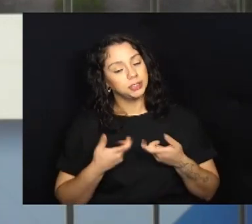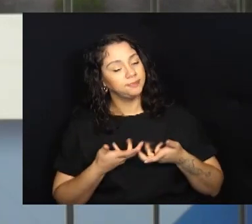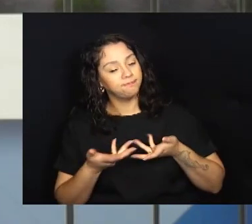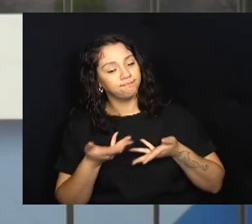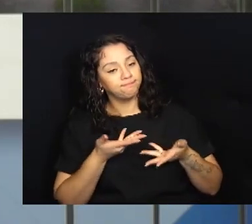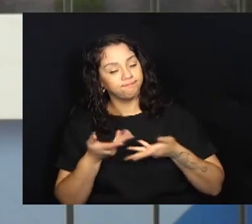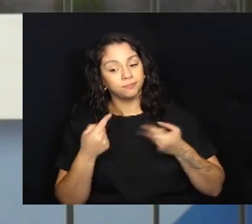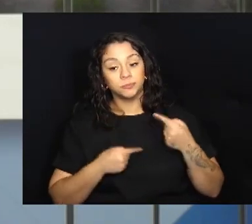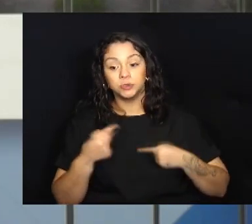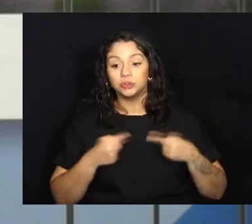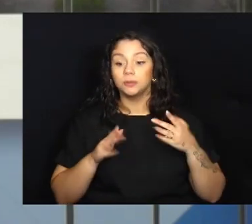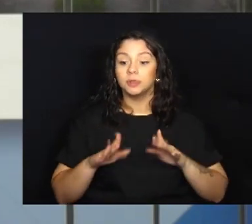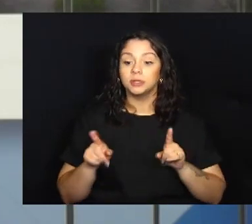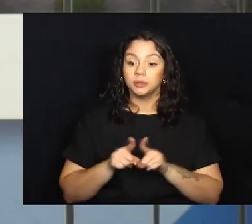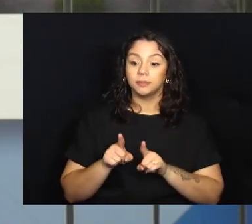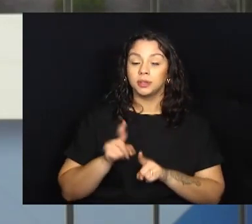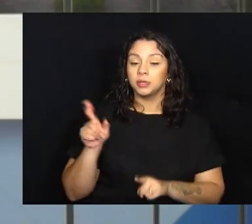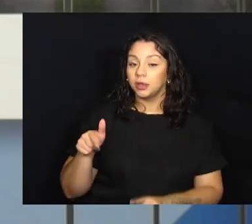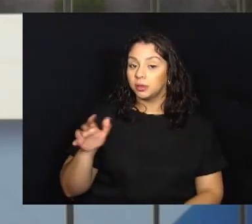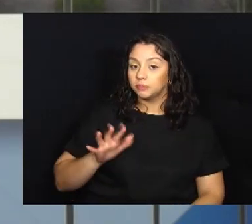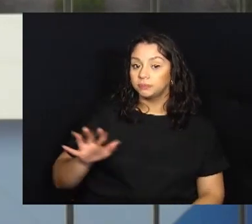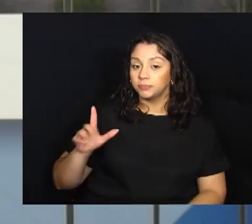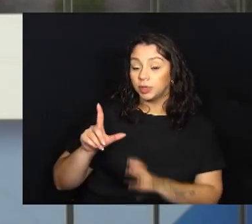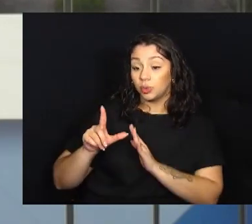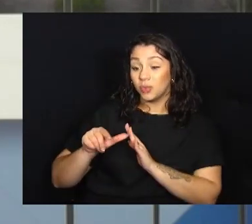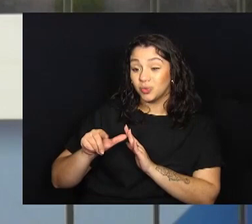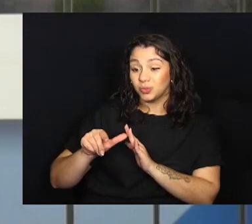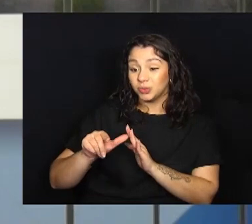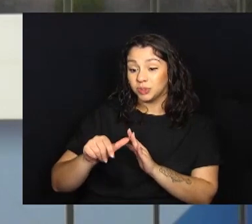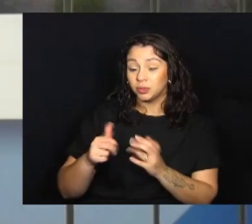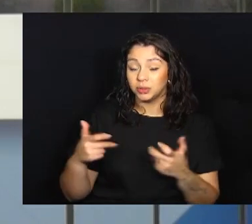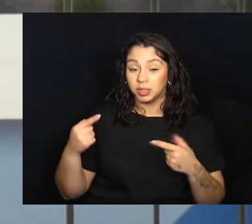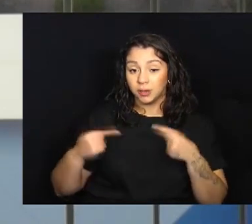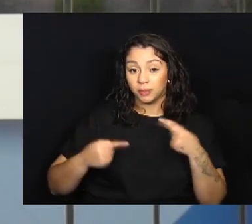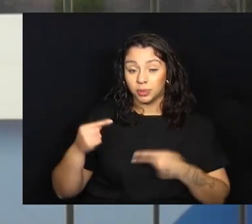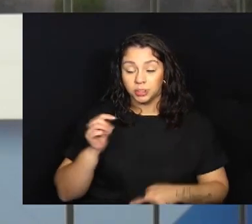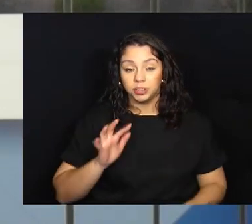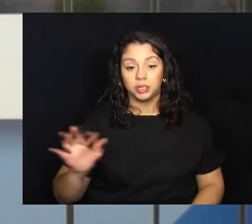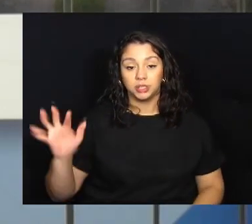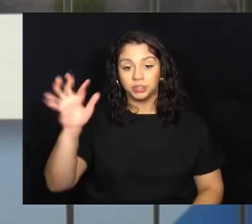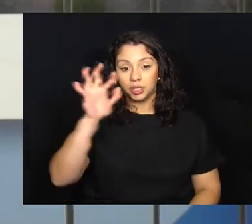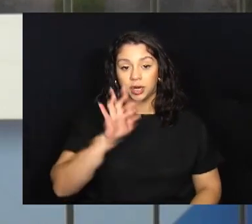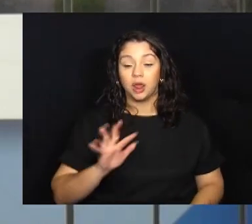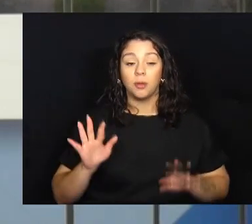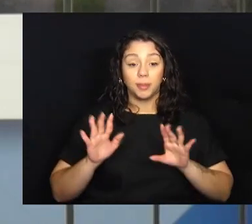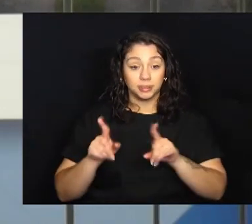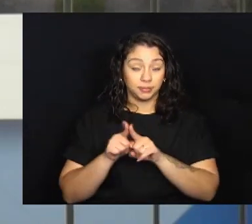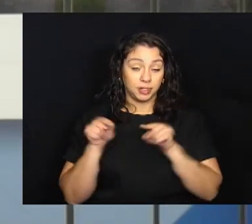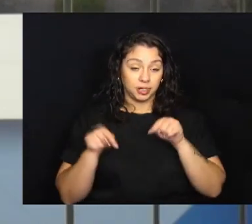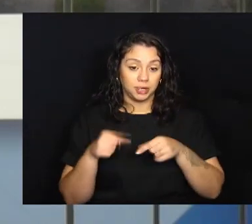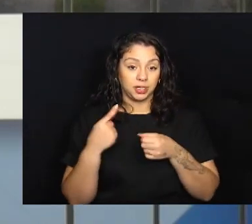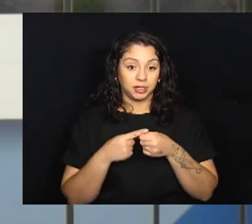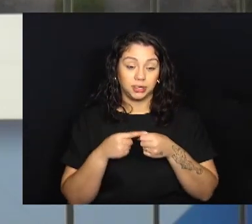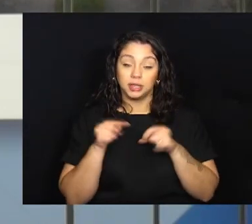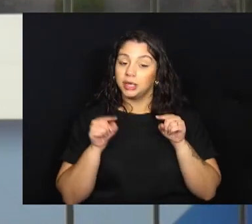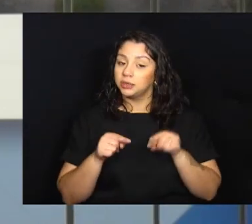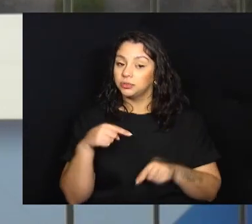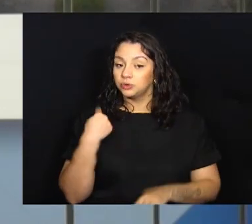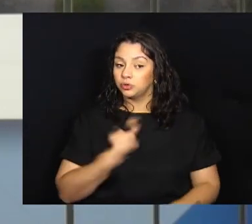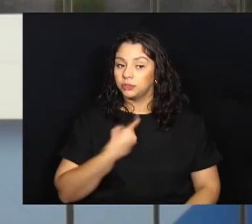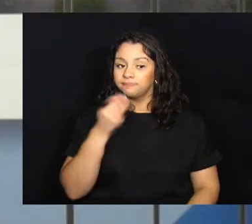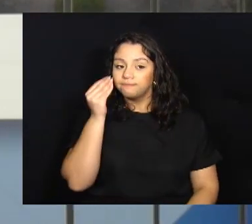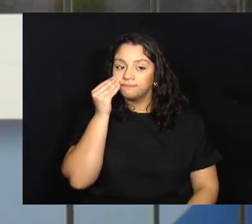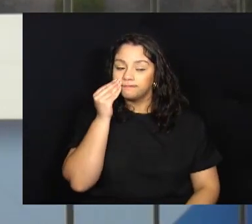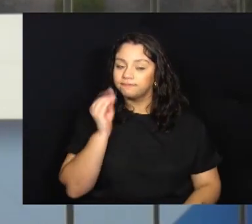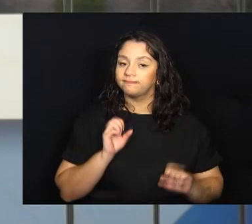ao mesmo tempo a gente tratar com as consequências dessa política mais geral também na nossa cidade. E é isso que nós estamos tentando construir